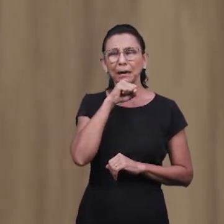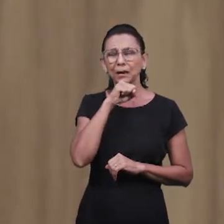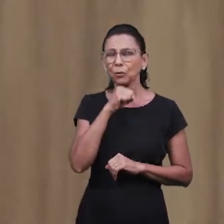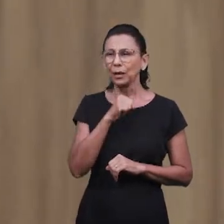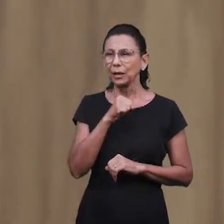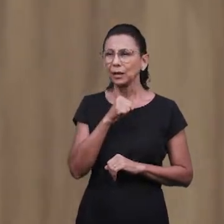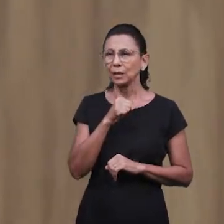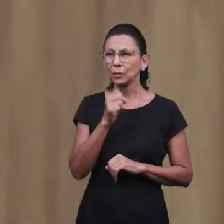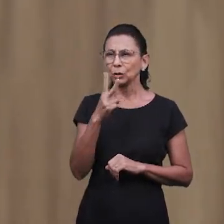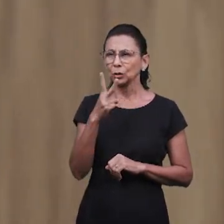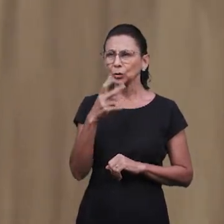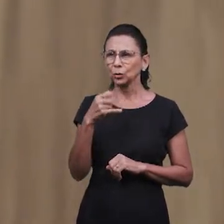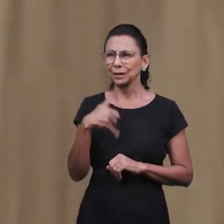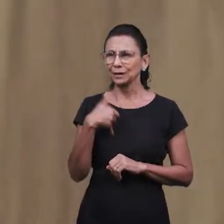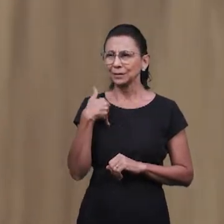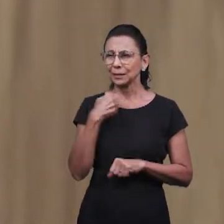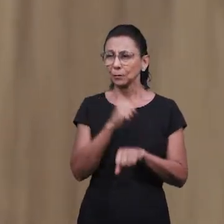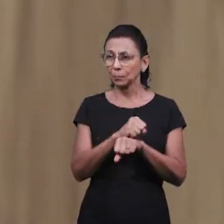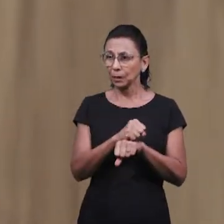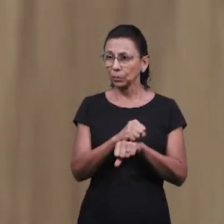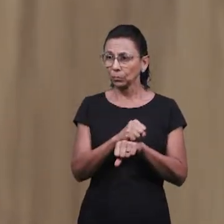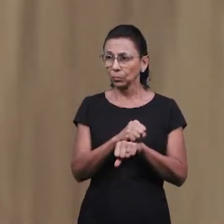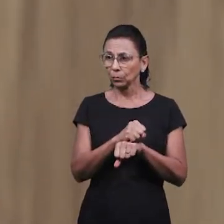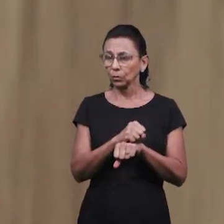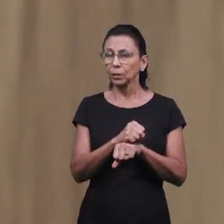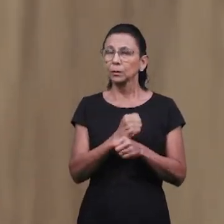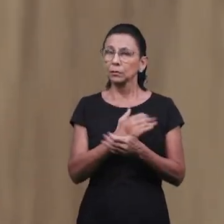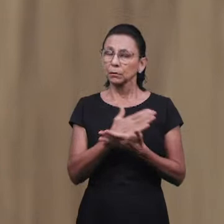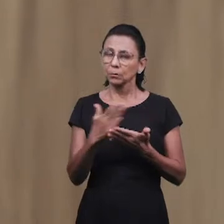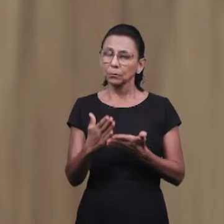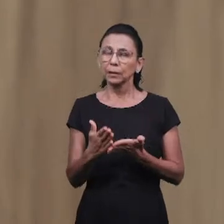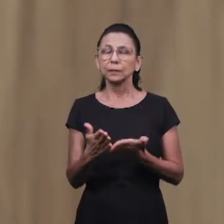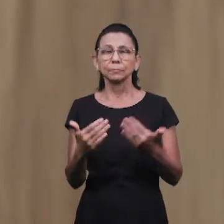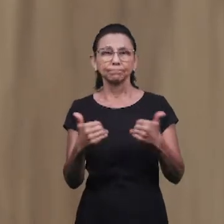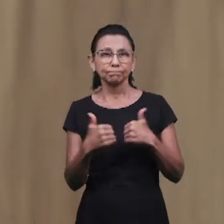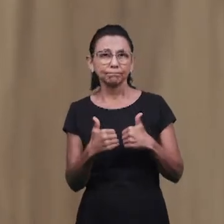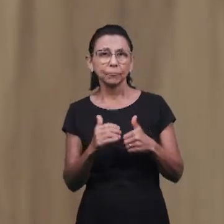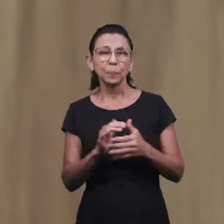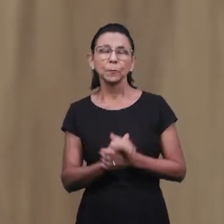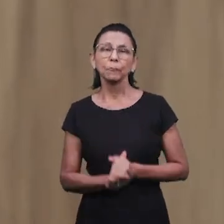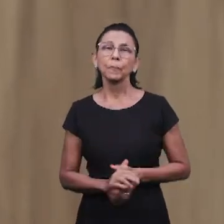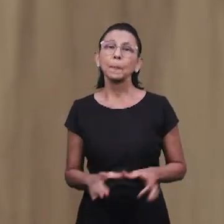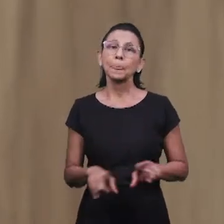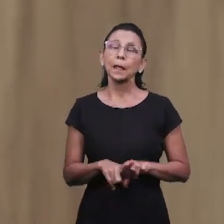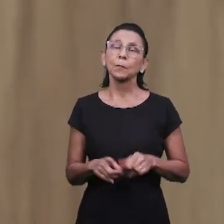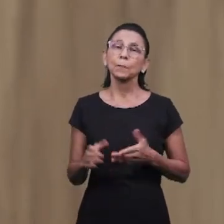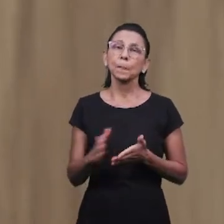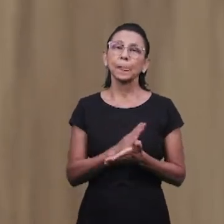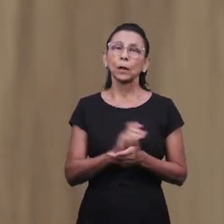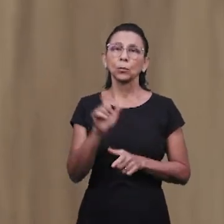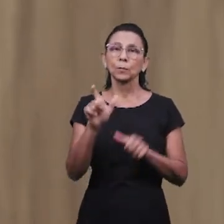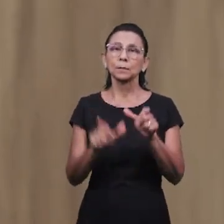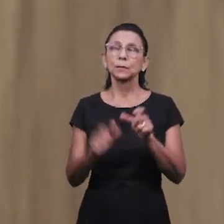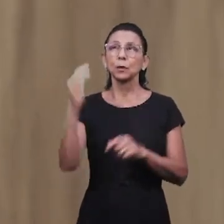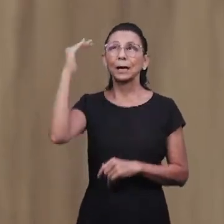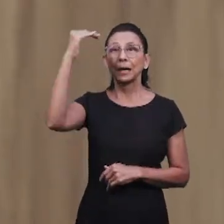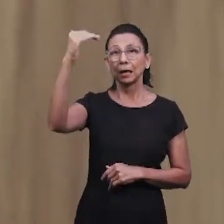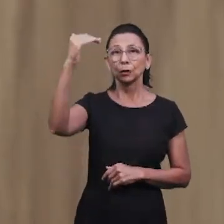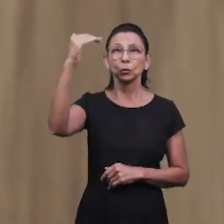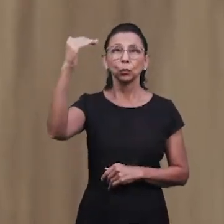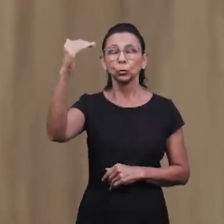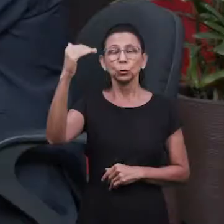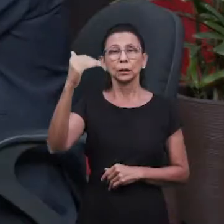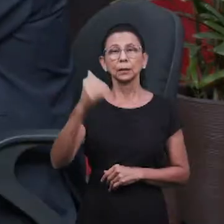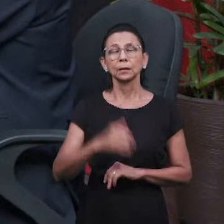falar. Então, você pode ver que acometeu ele um pouco mais tardio. E tem casos também que adultos não foram diagnosticados, não foram